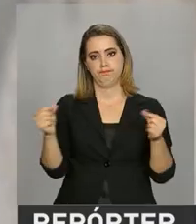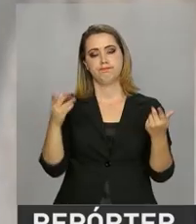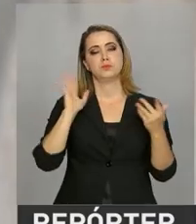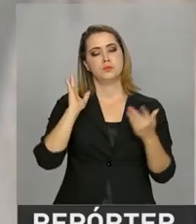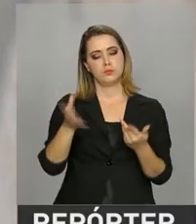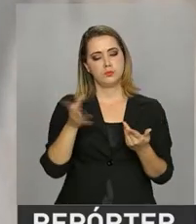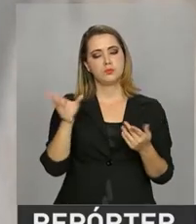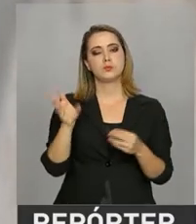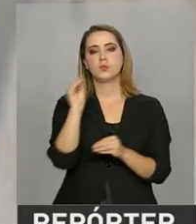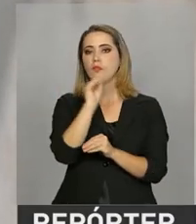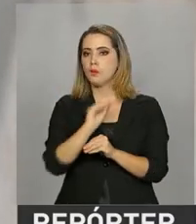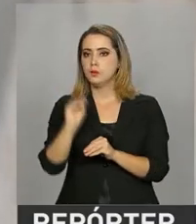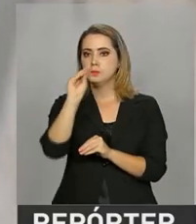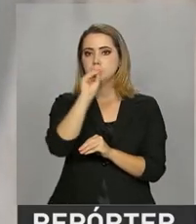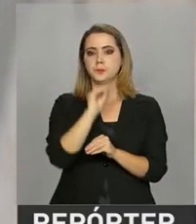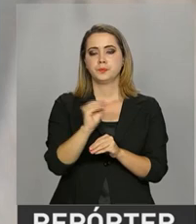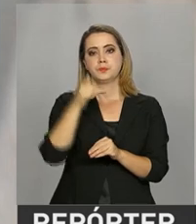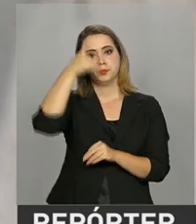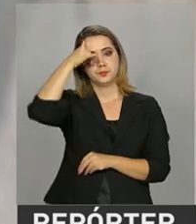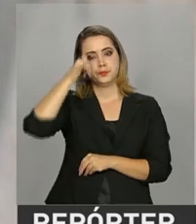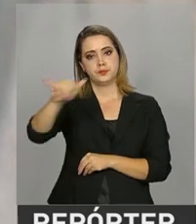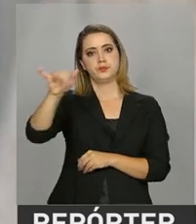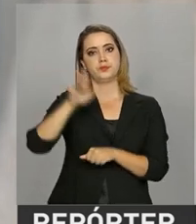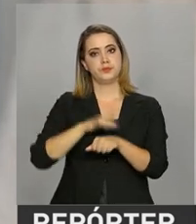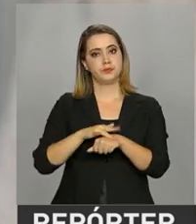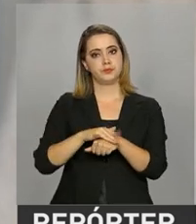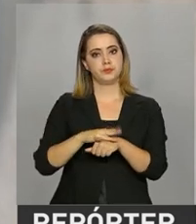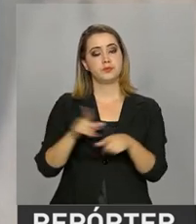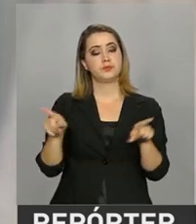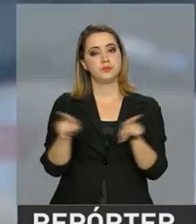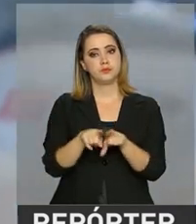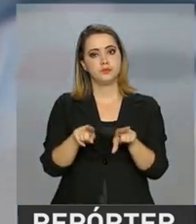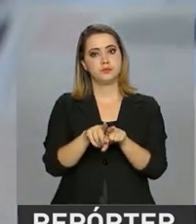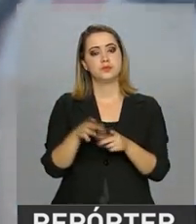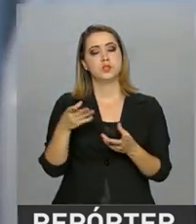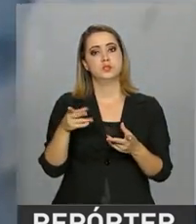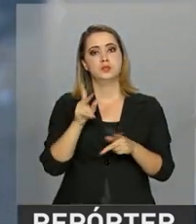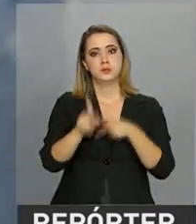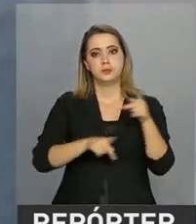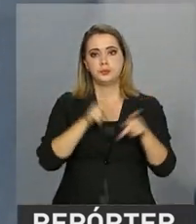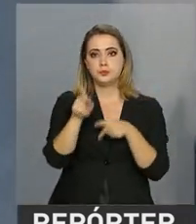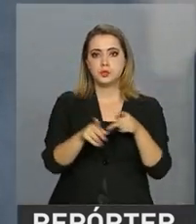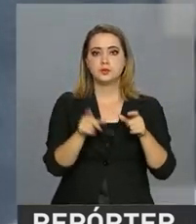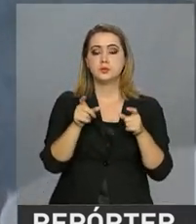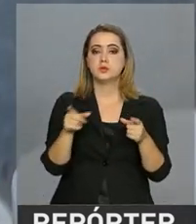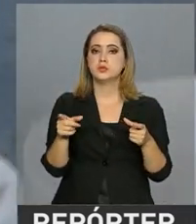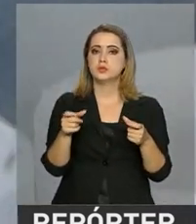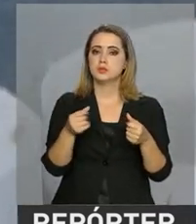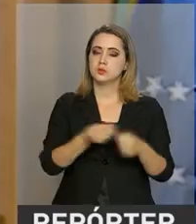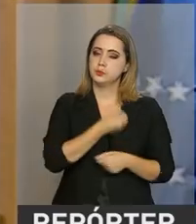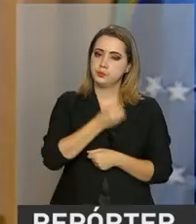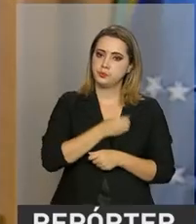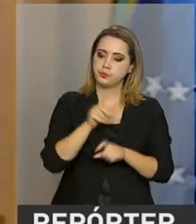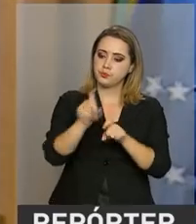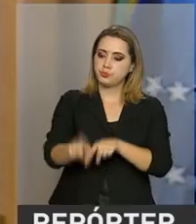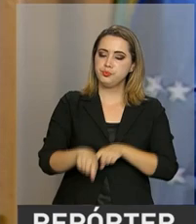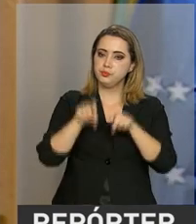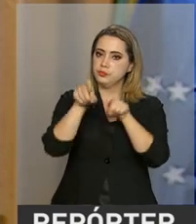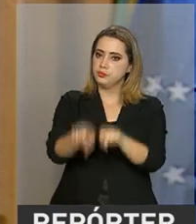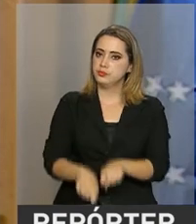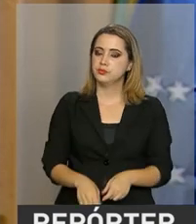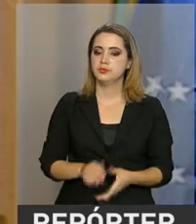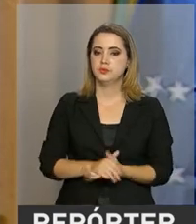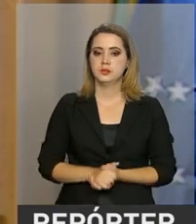que já adotaram várias ações no combate à doença sobretudo para a população que vive nas zonas rurais está fazendo uma